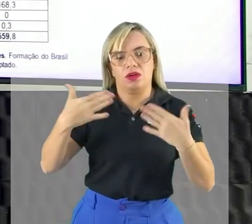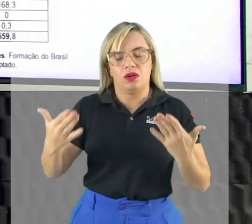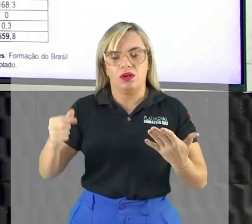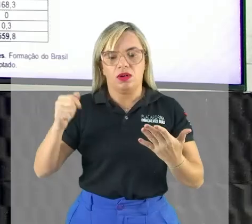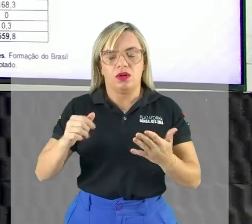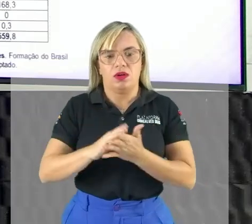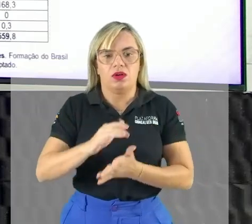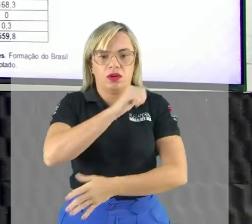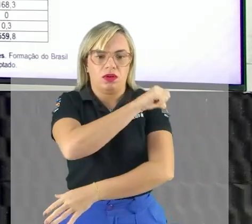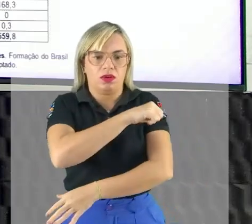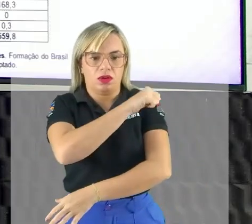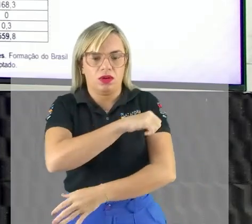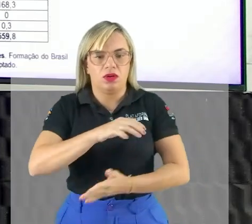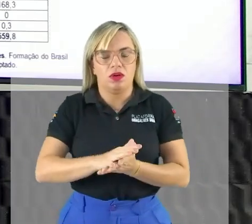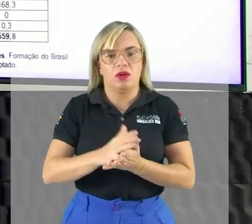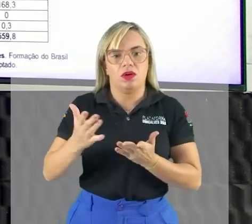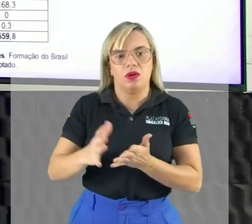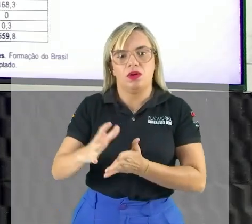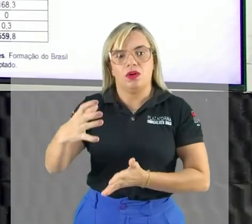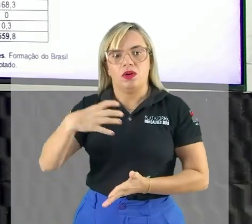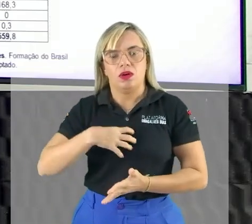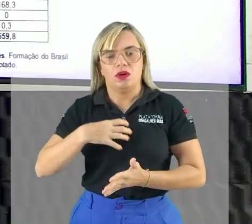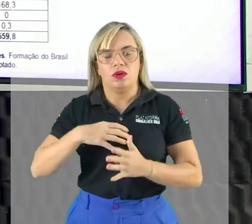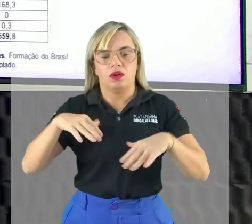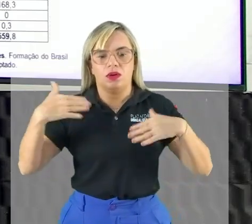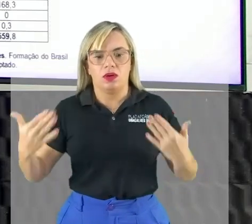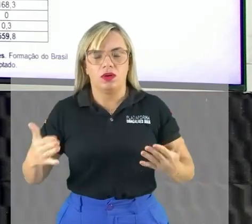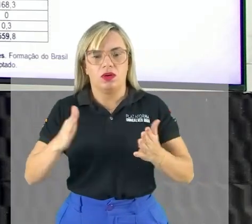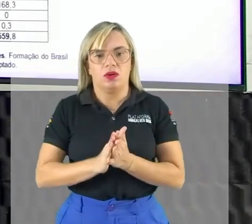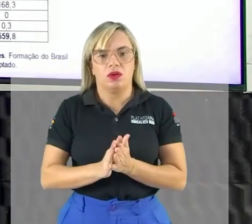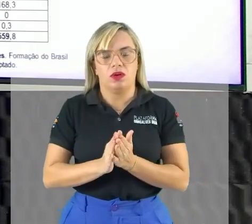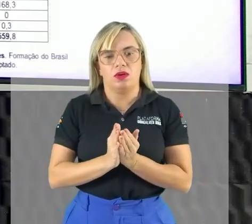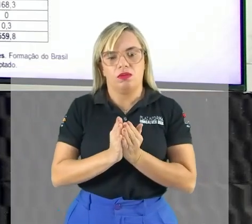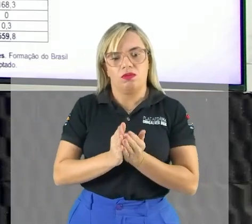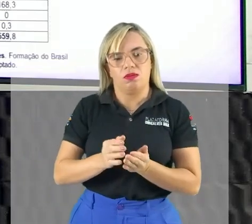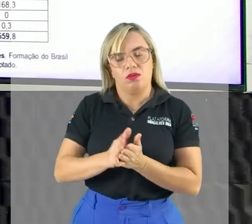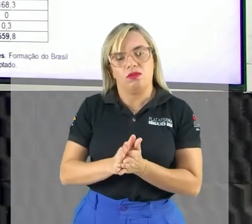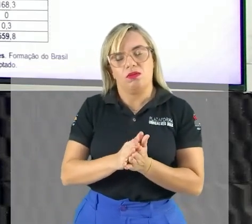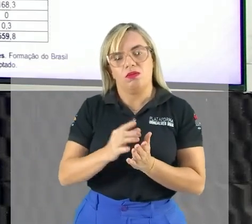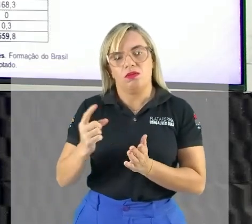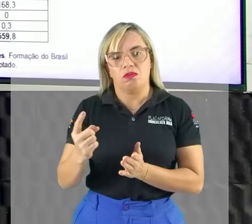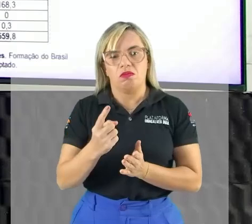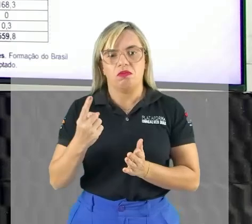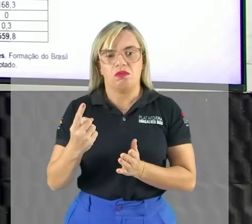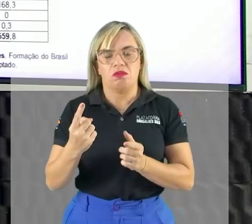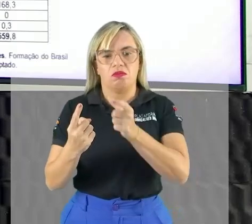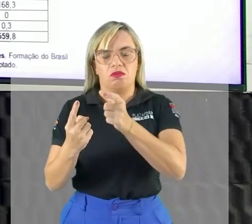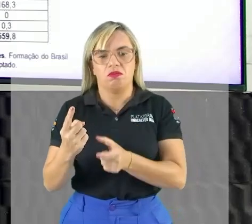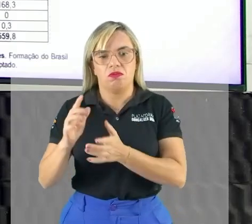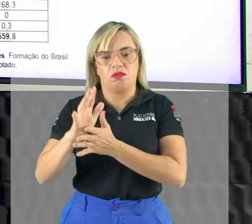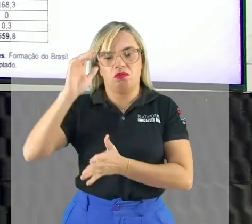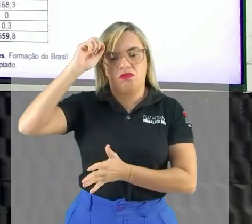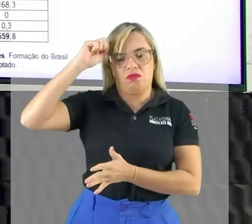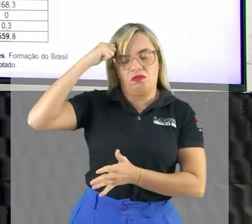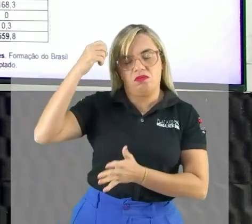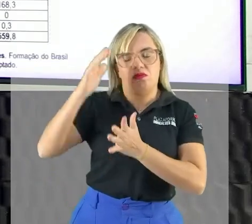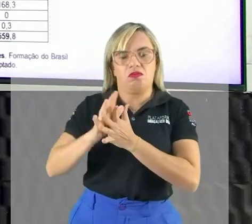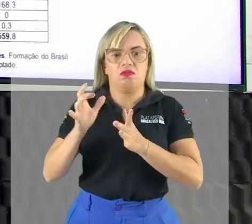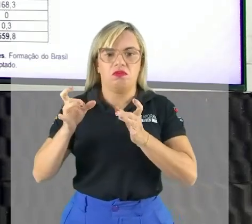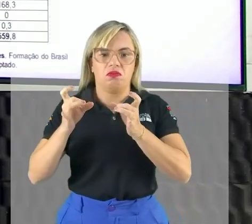ali no Rio de Janeiro em Salvador né em que eles eram postos enquanto eh peça na feira para serem